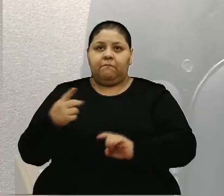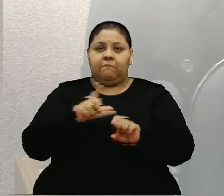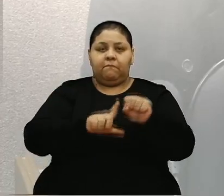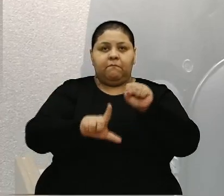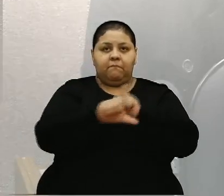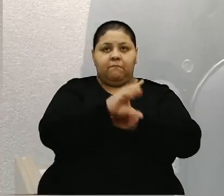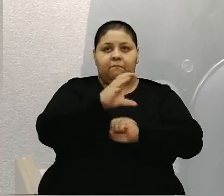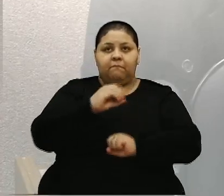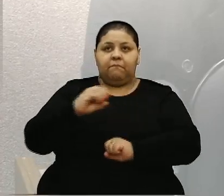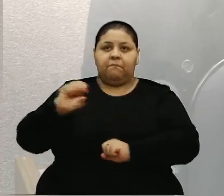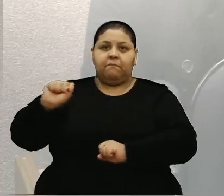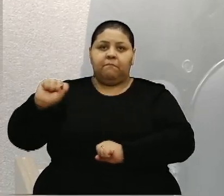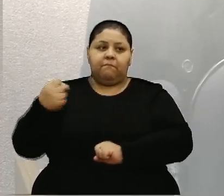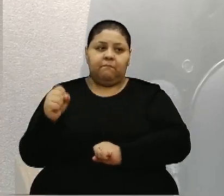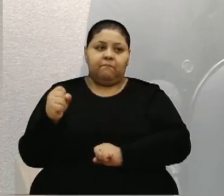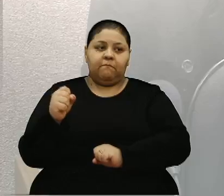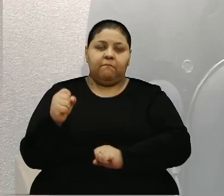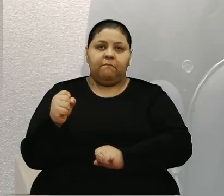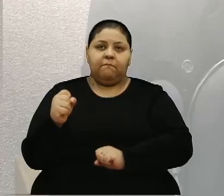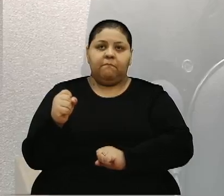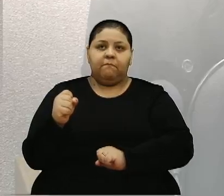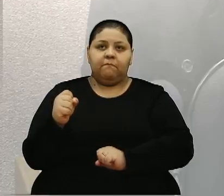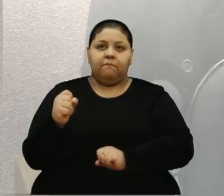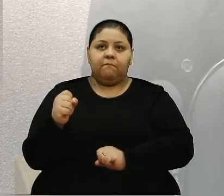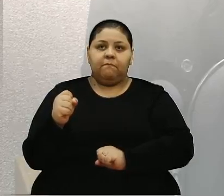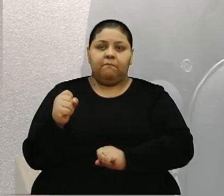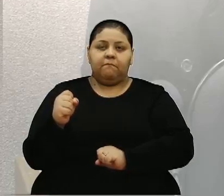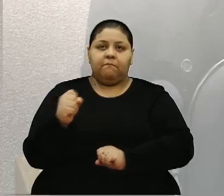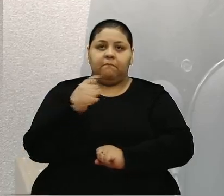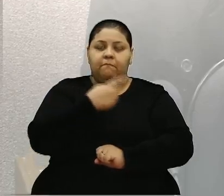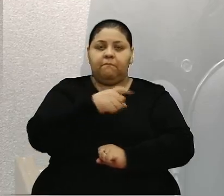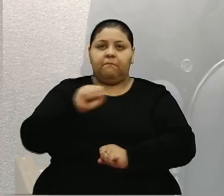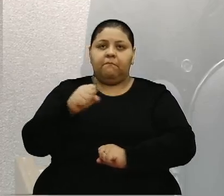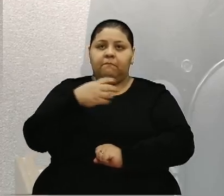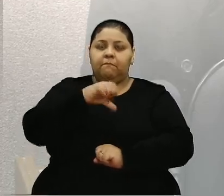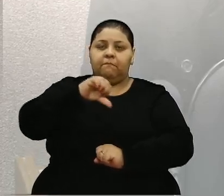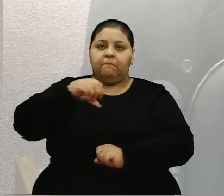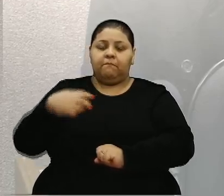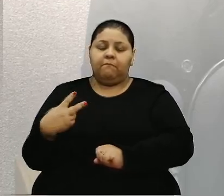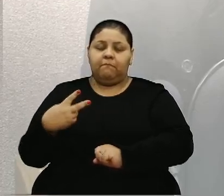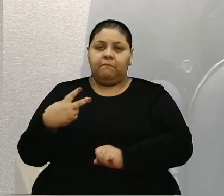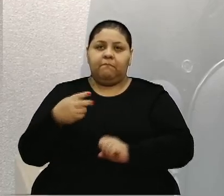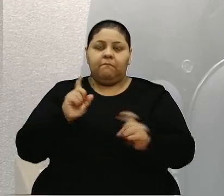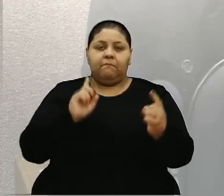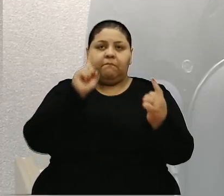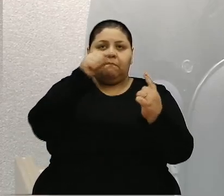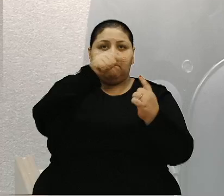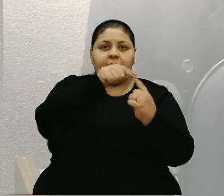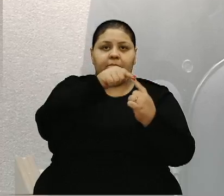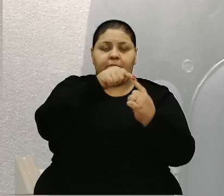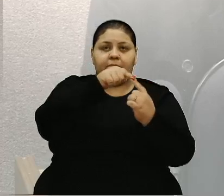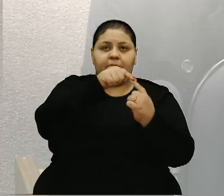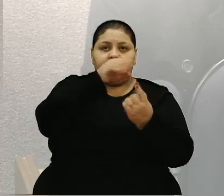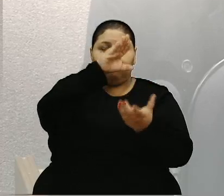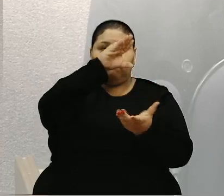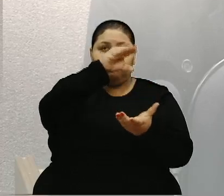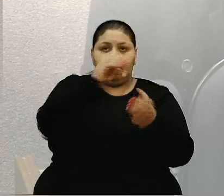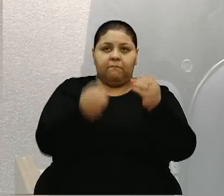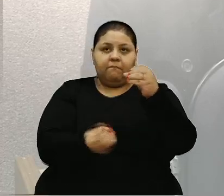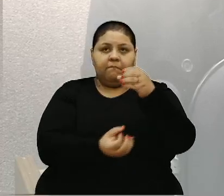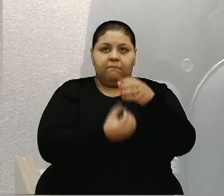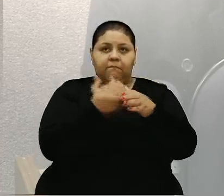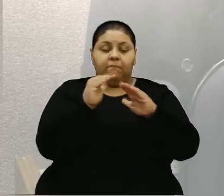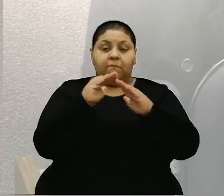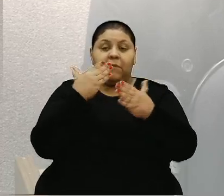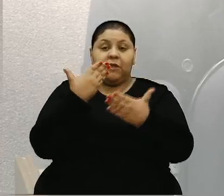008, designado como área pública número 1896, com o objetivo de instalar uma escola da rede municipal de